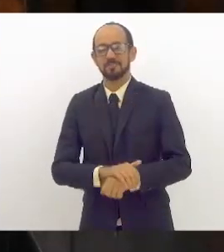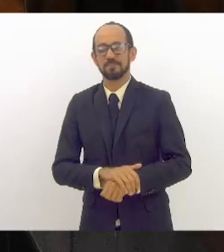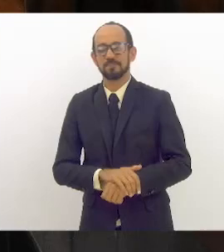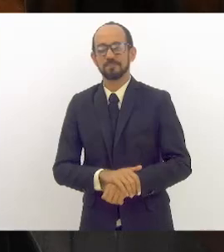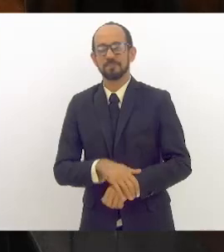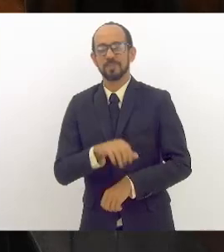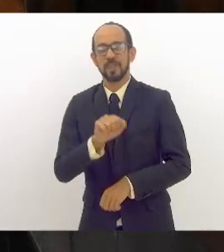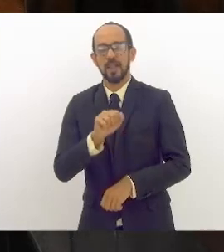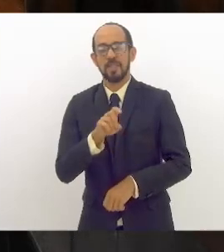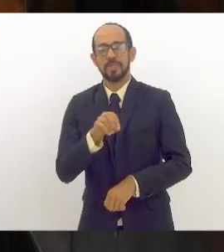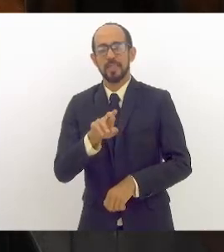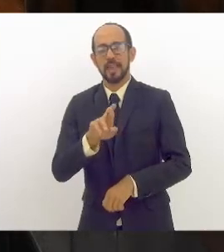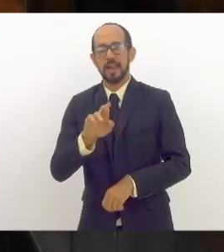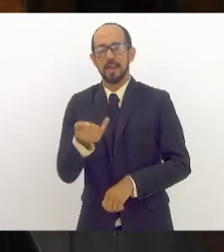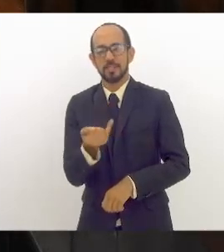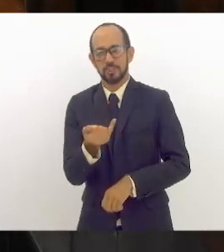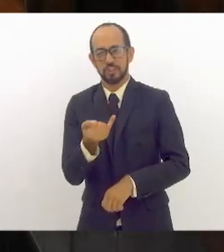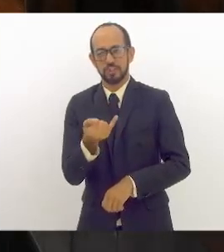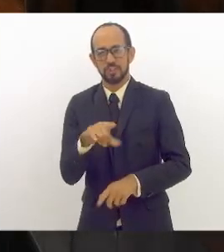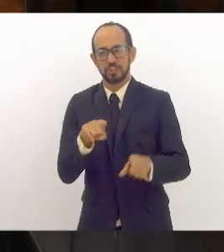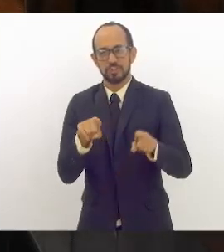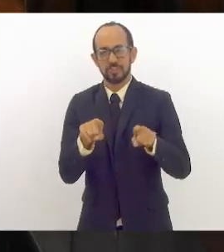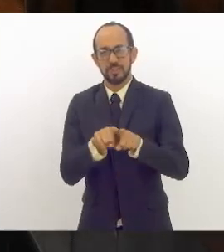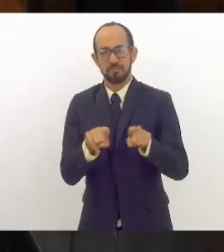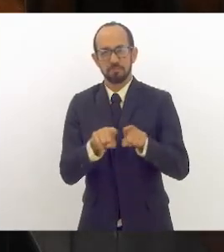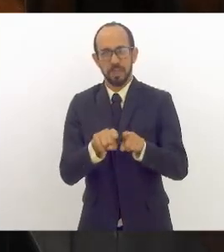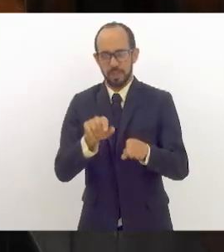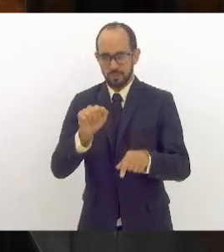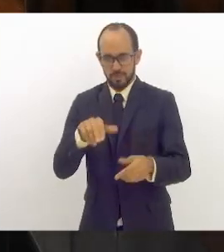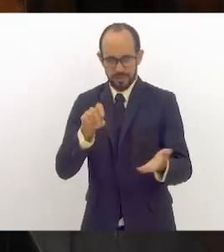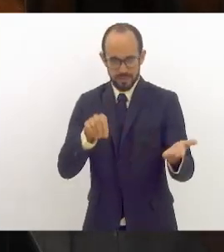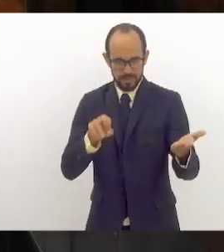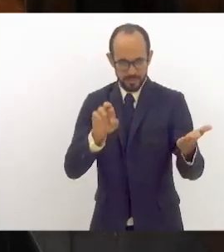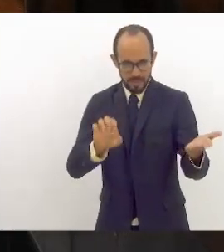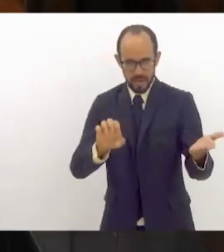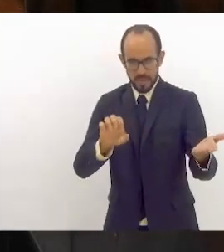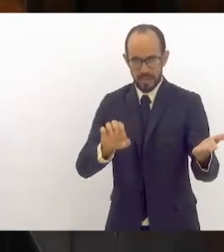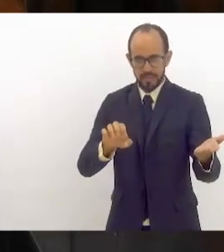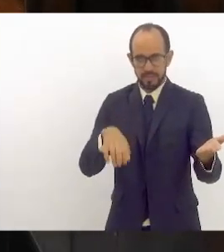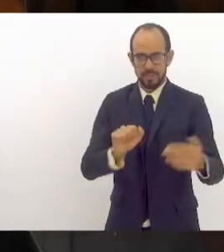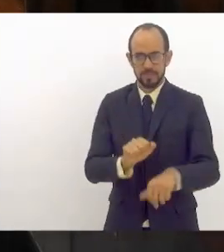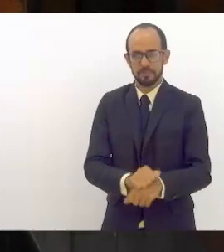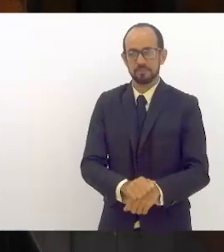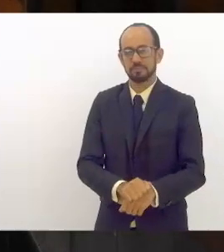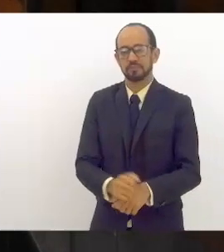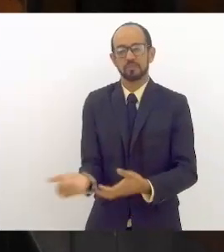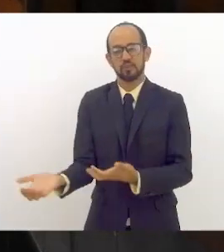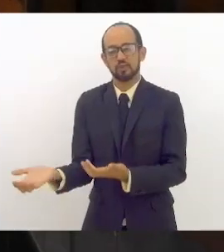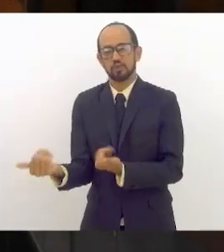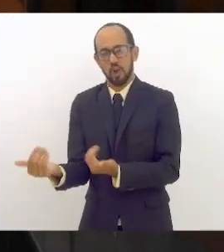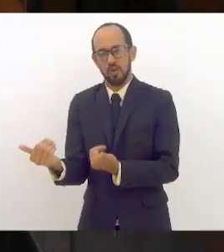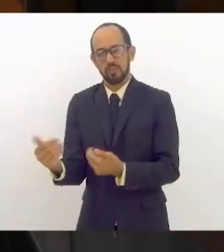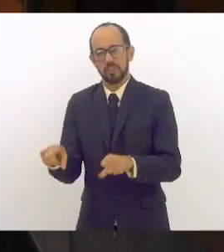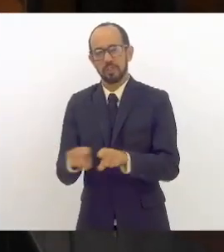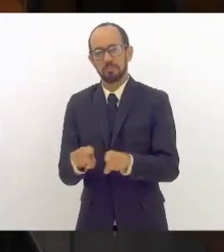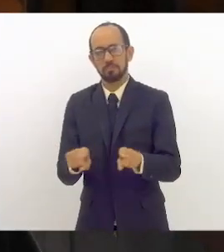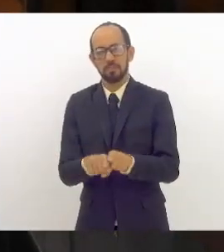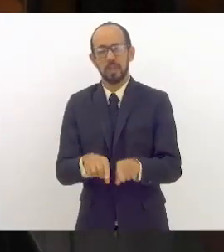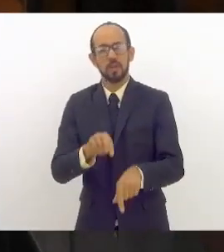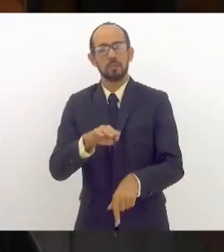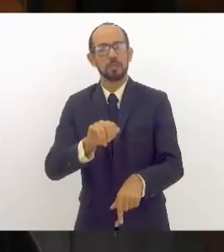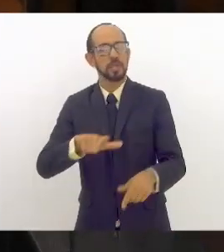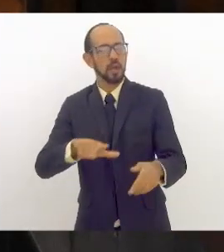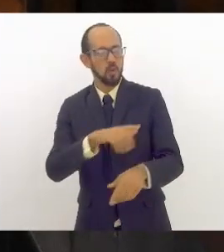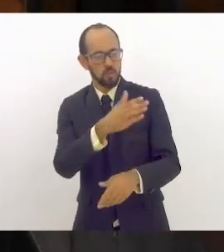aderj tá aqui comigo André Obrigado Éder jovem Miguel obrigado bolsa Cadê o